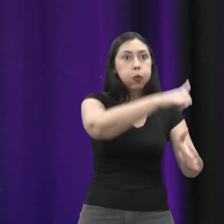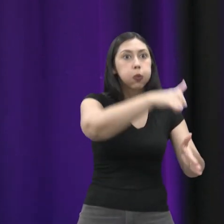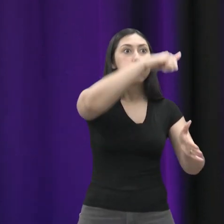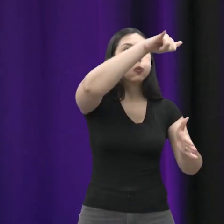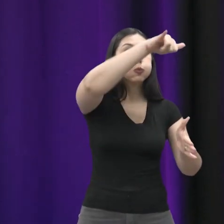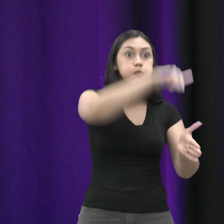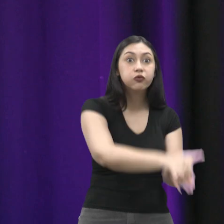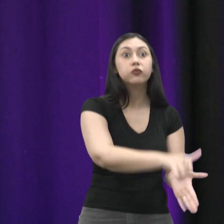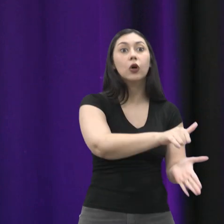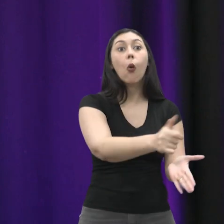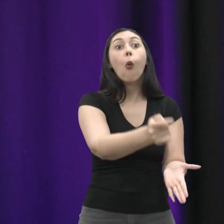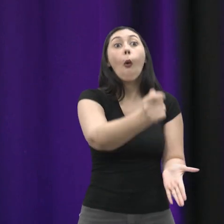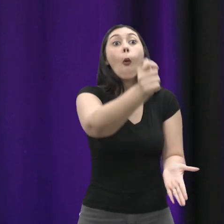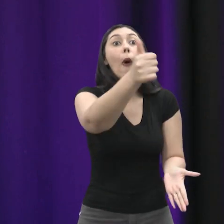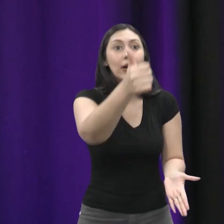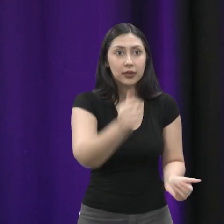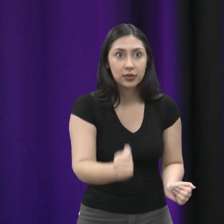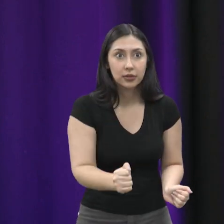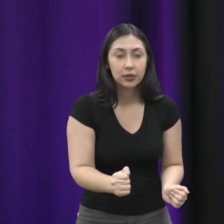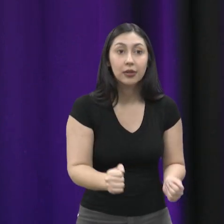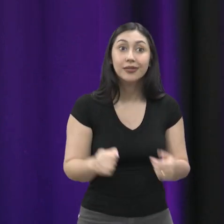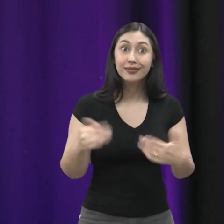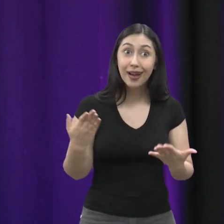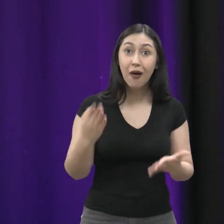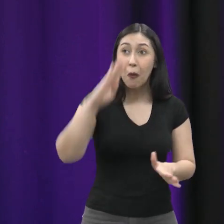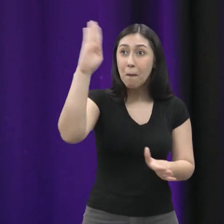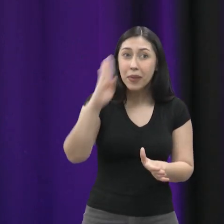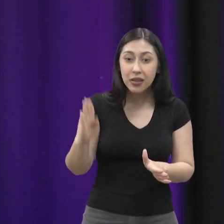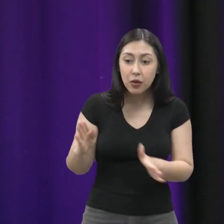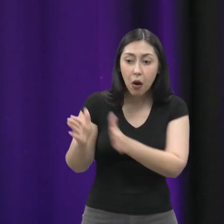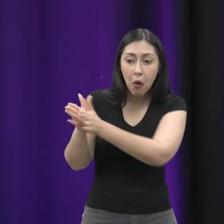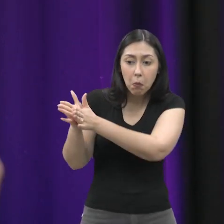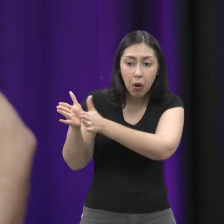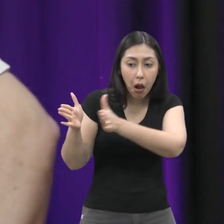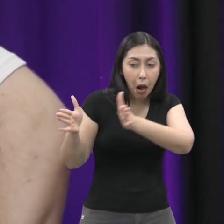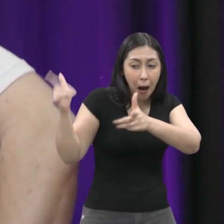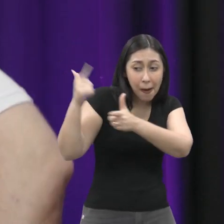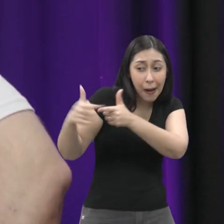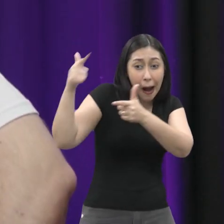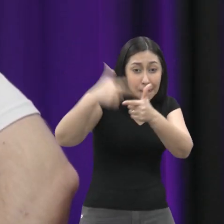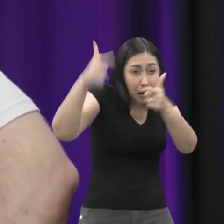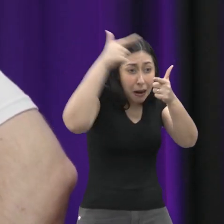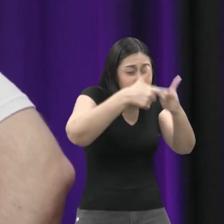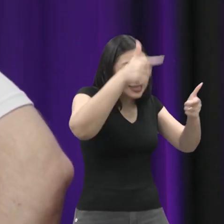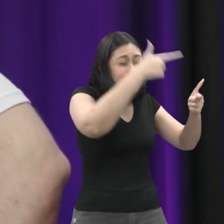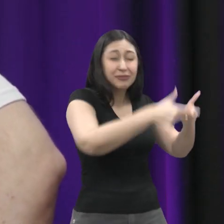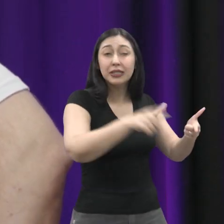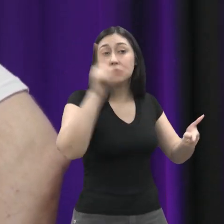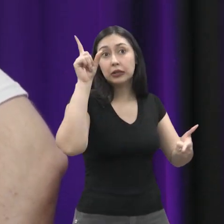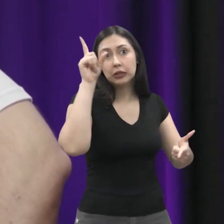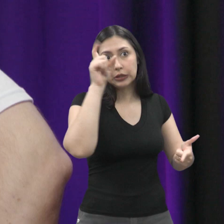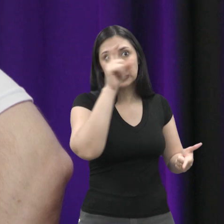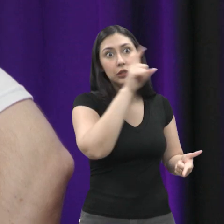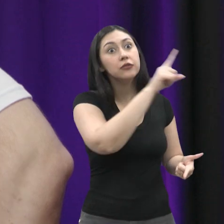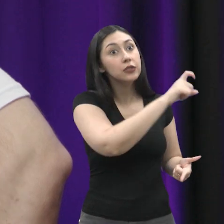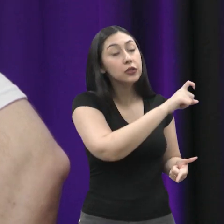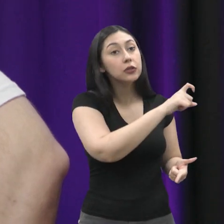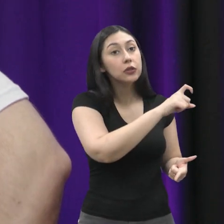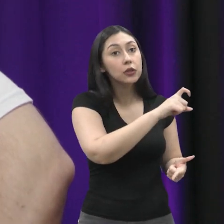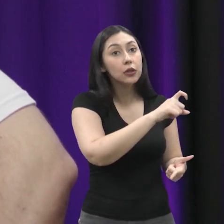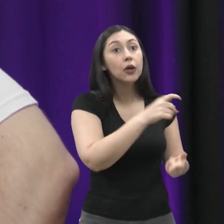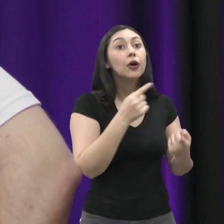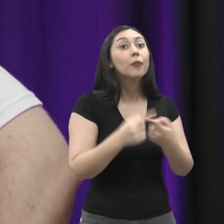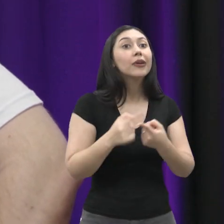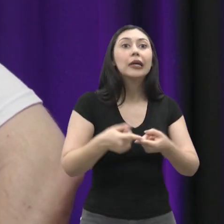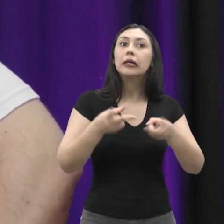monte de partes, né? Então deve ter sido um medo muito grande para os passageiros desse avião, né? Isso se dá na forma das